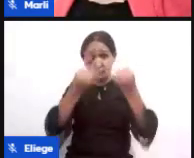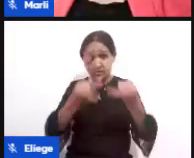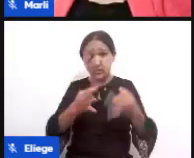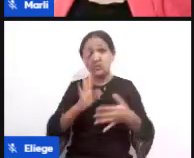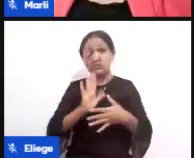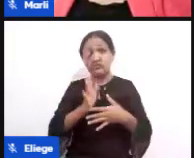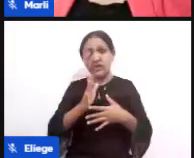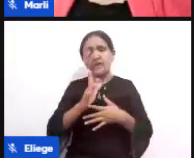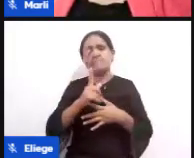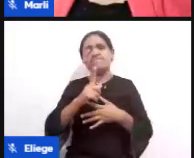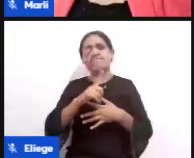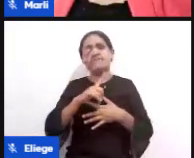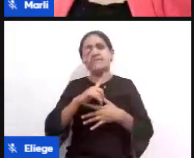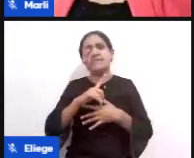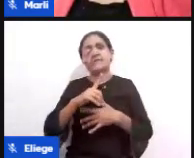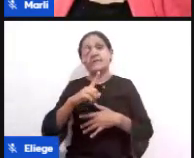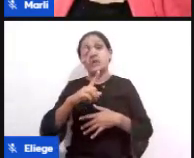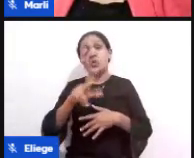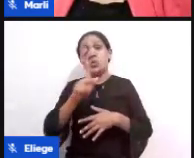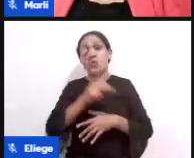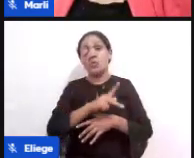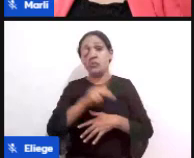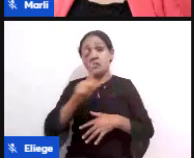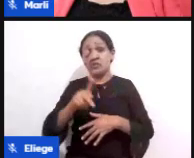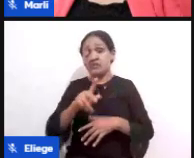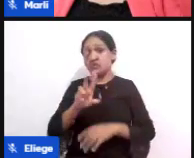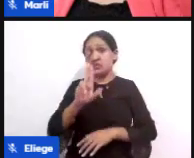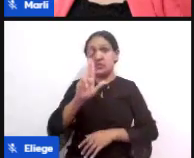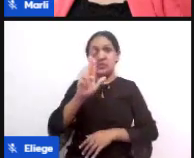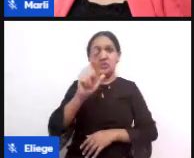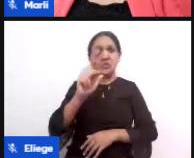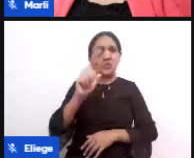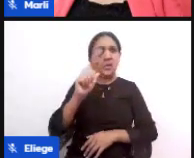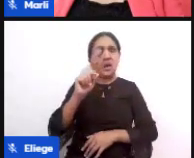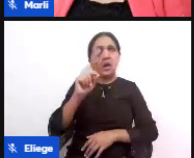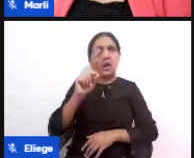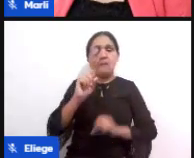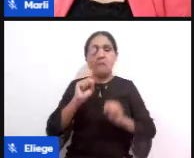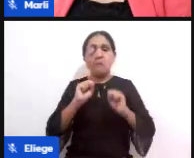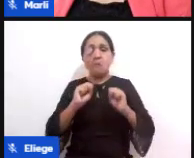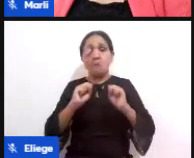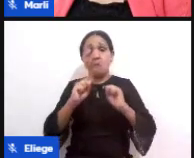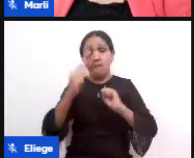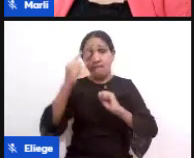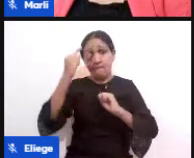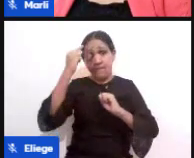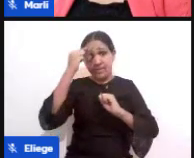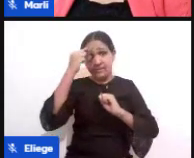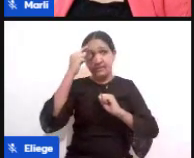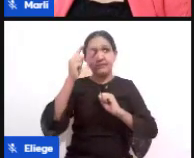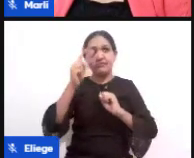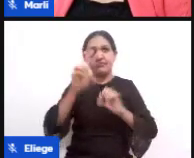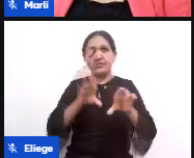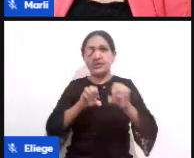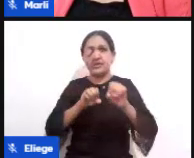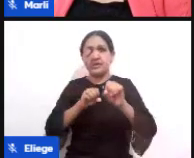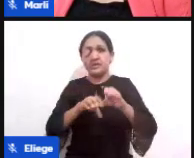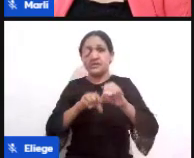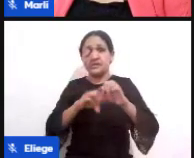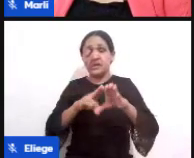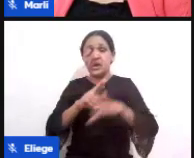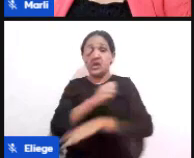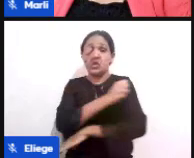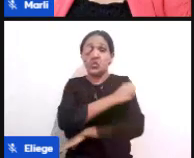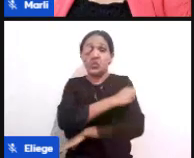para vocês que o professor, ele nunca pode pensar em trabalhar aquilo que o aluno já sabe totalmente, porque não teria sentido se